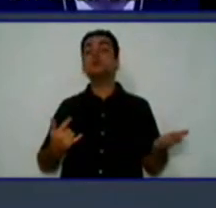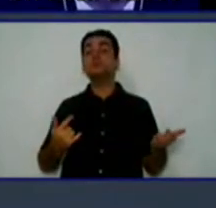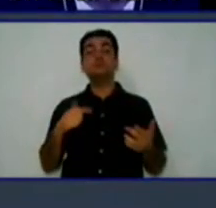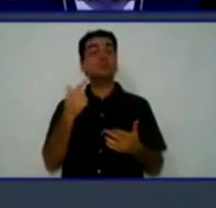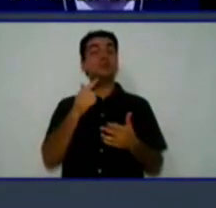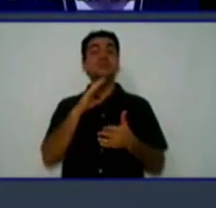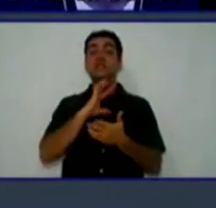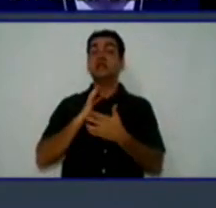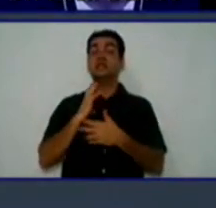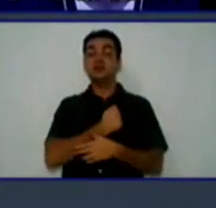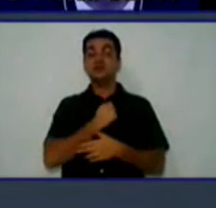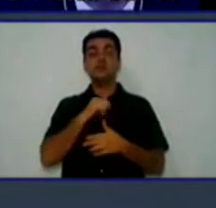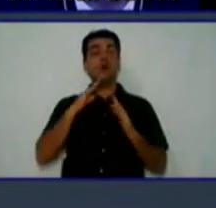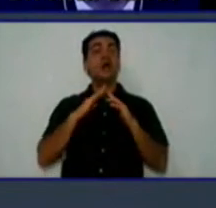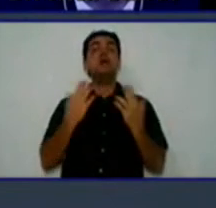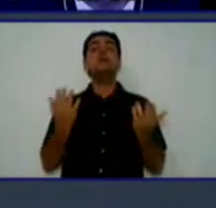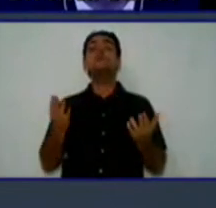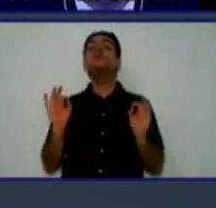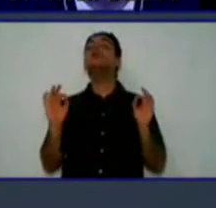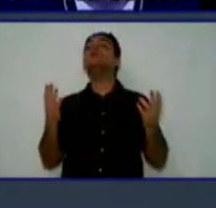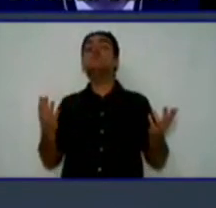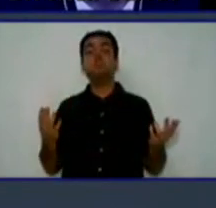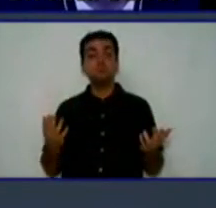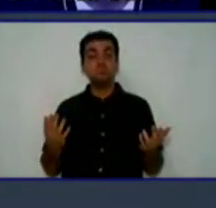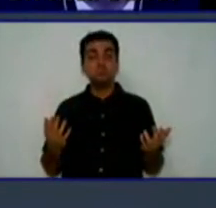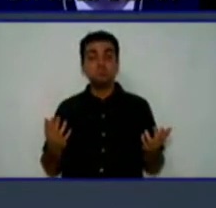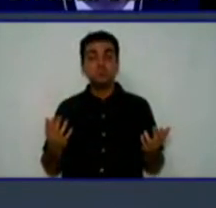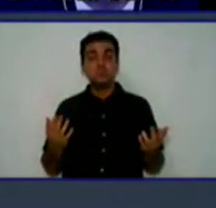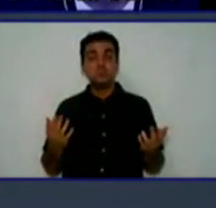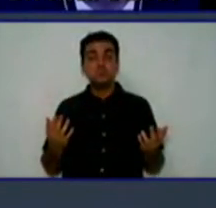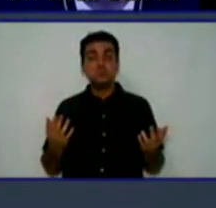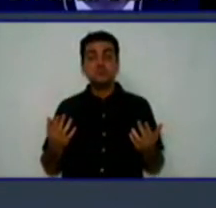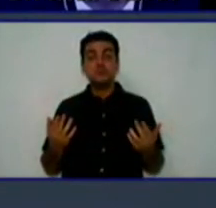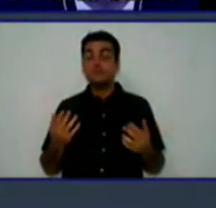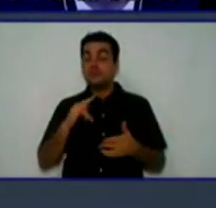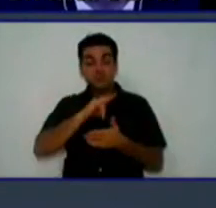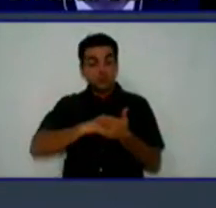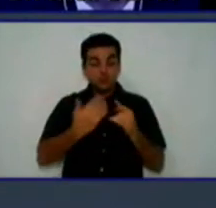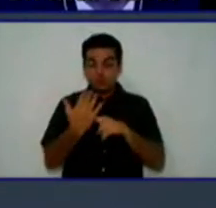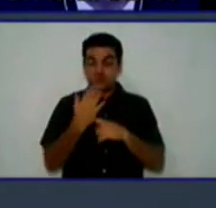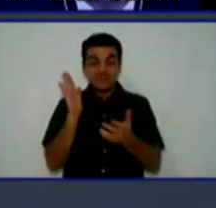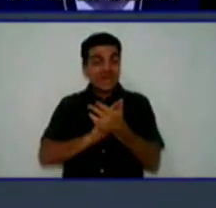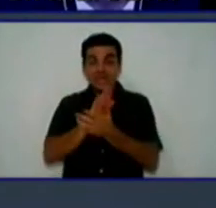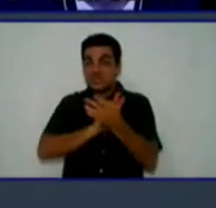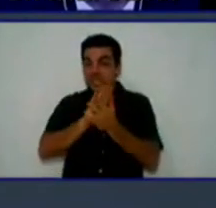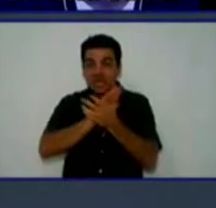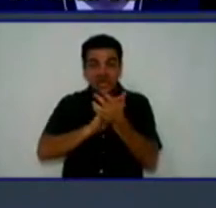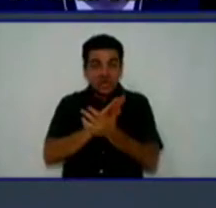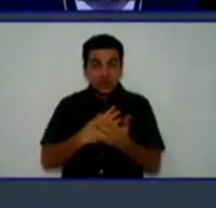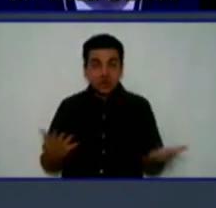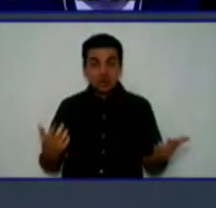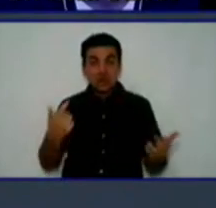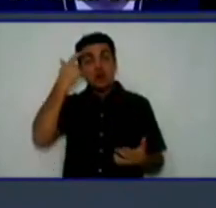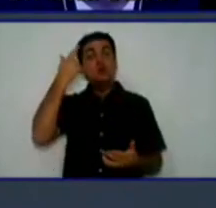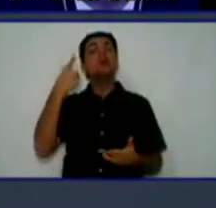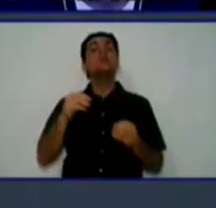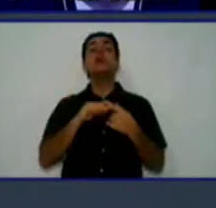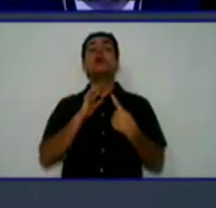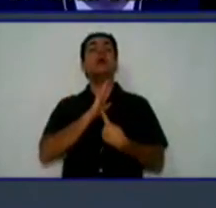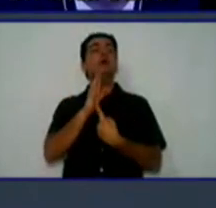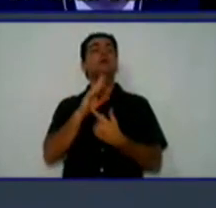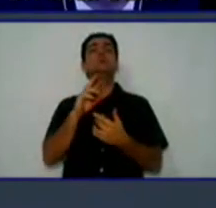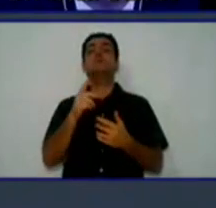do registro de imóvel, sendo absolutamente insuficiente a prova da despesa, uma mera apresentação